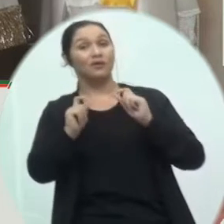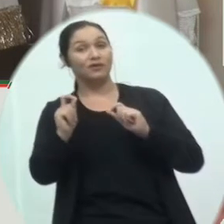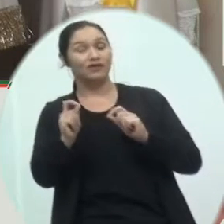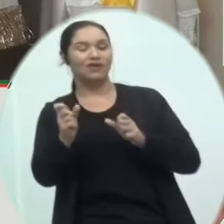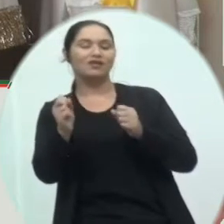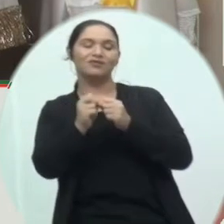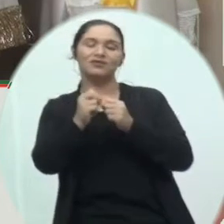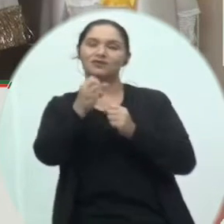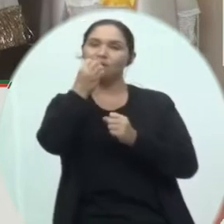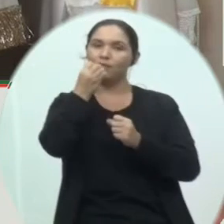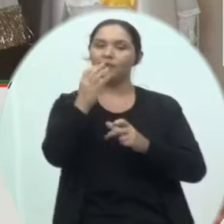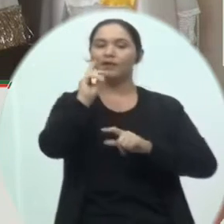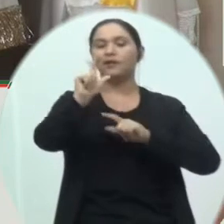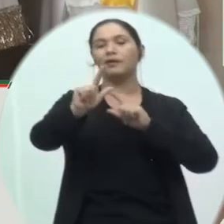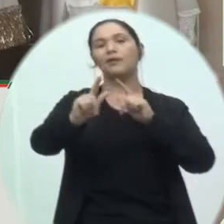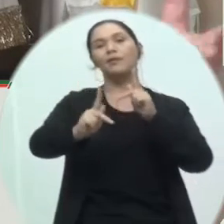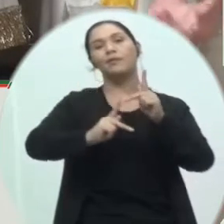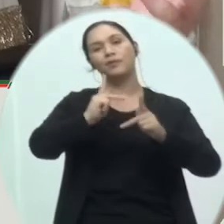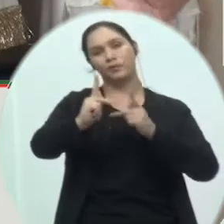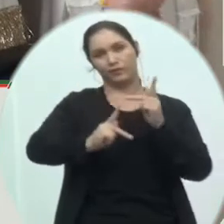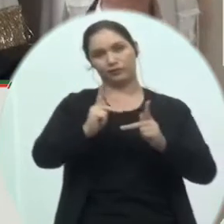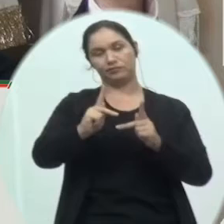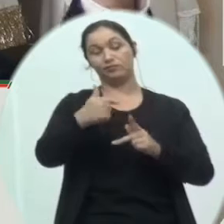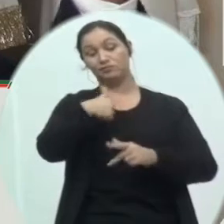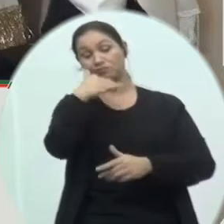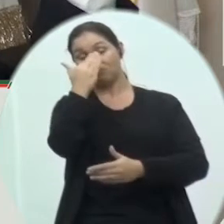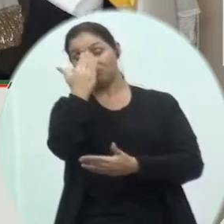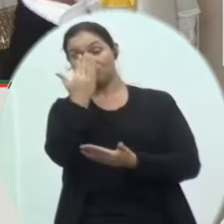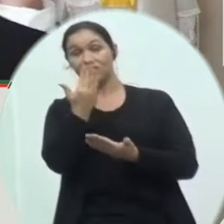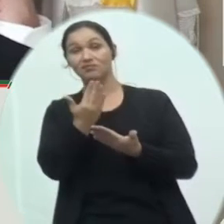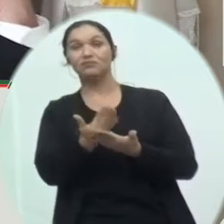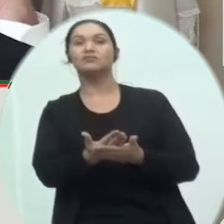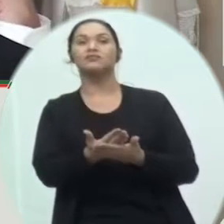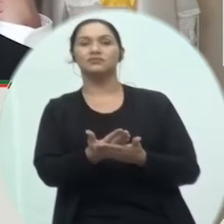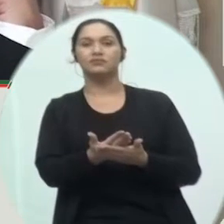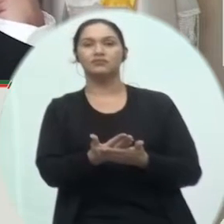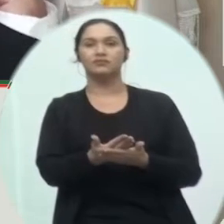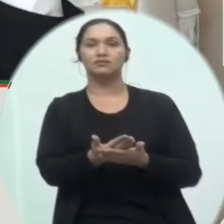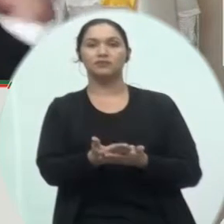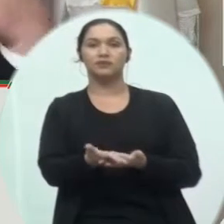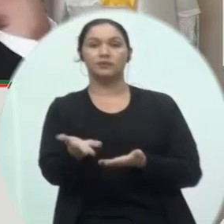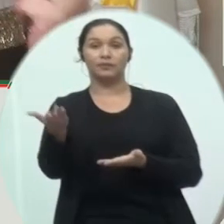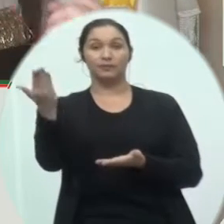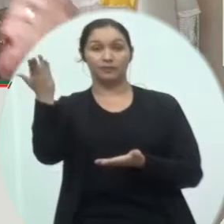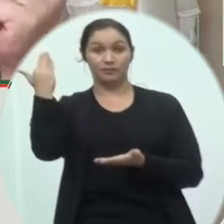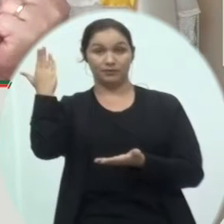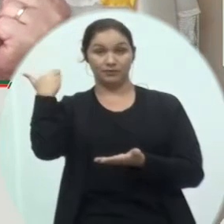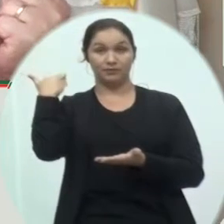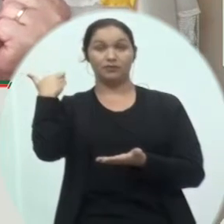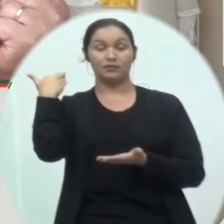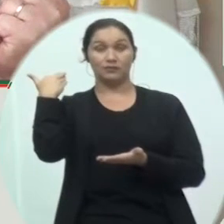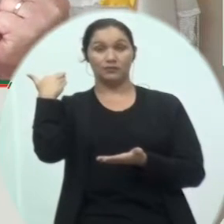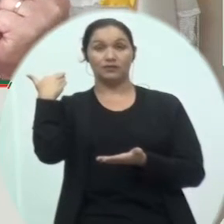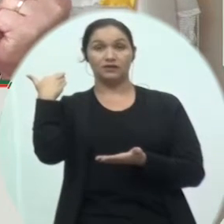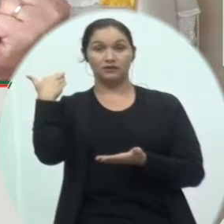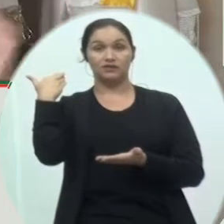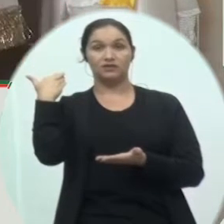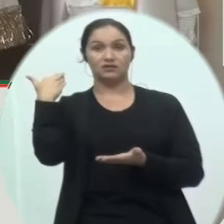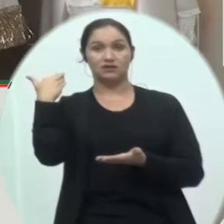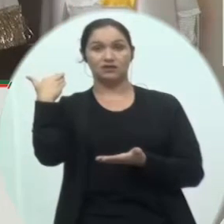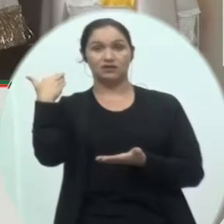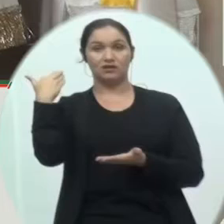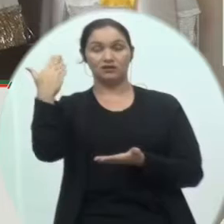né? Então, talvez ele deixou um passado que está muito preso dentro dele,